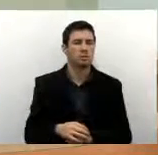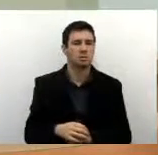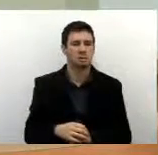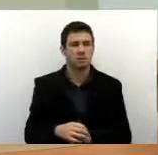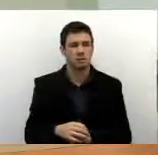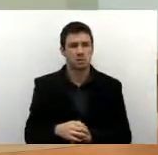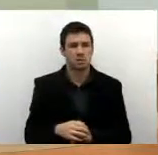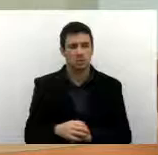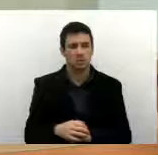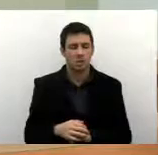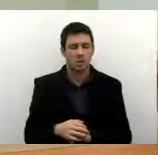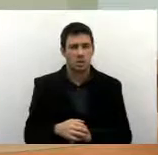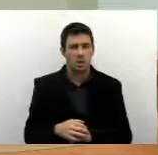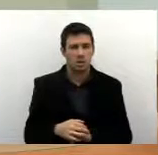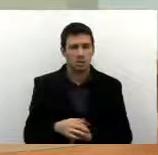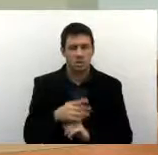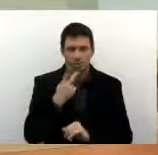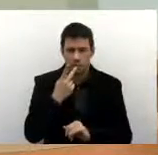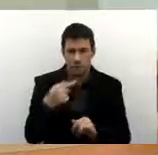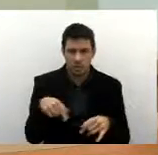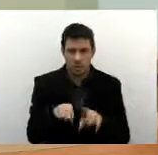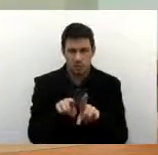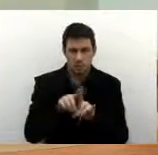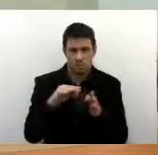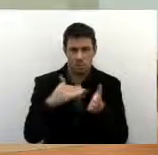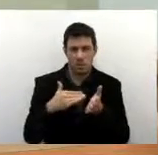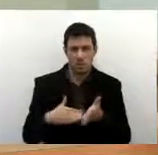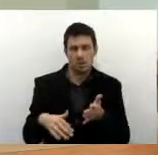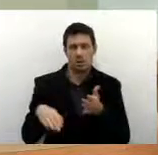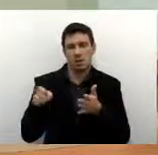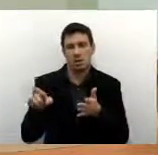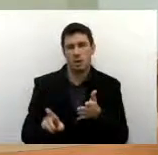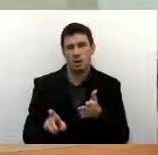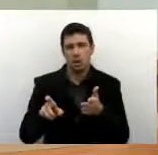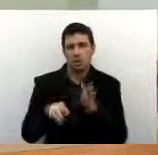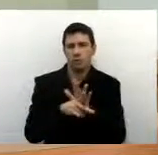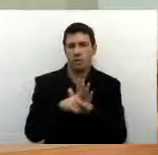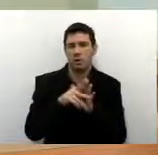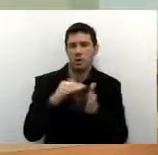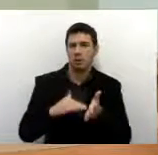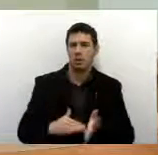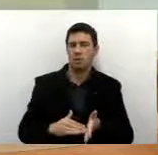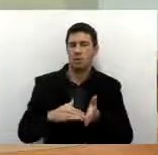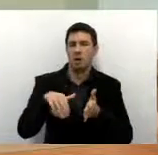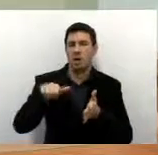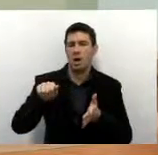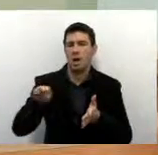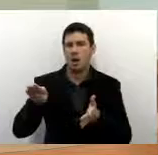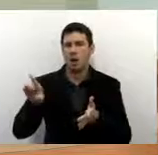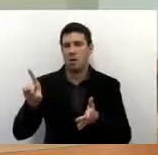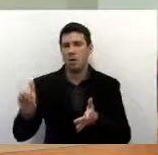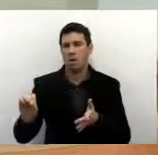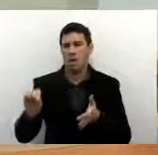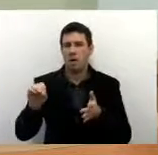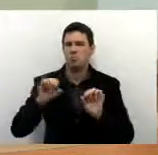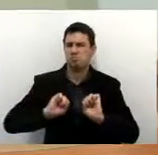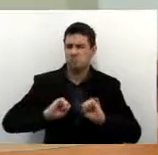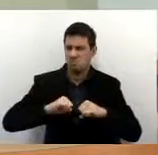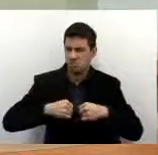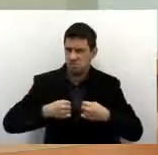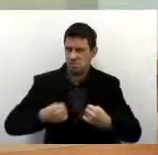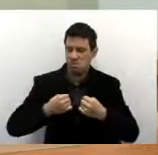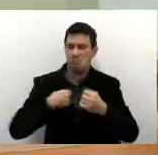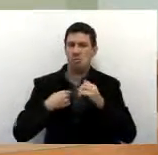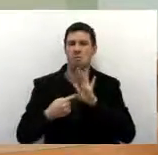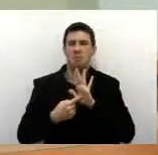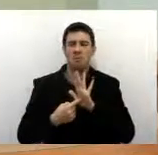que realmente o secretário, ex-vereador desta casa, Ábido, ele tem se esforçado em